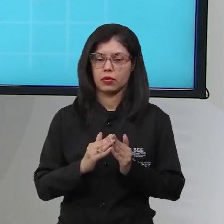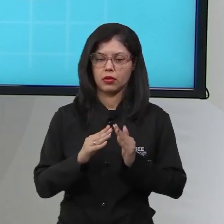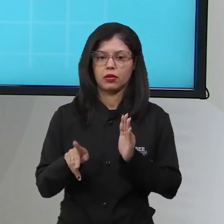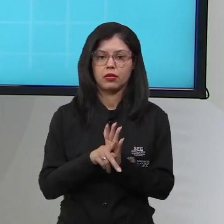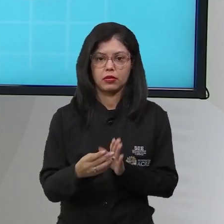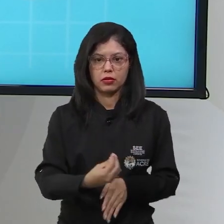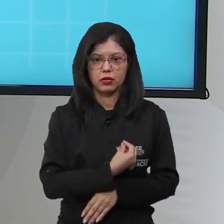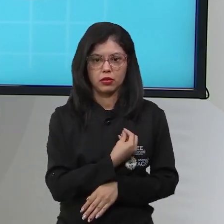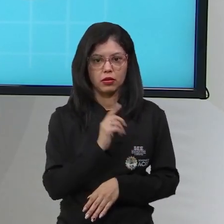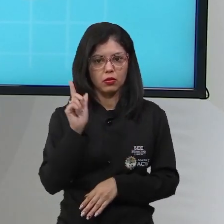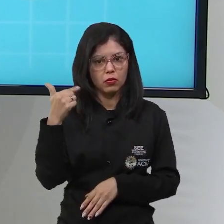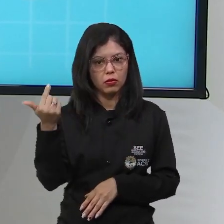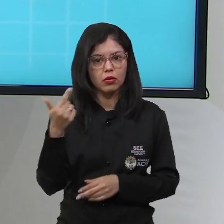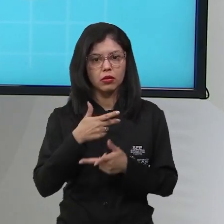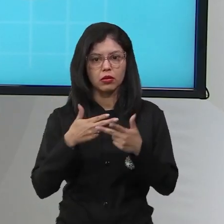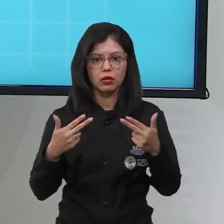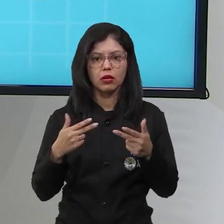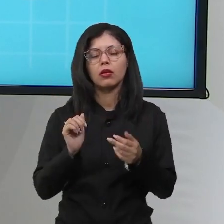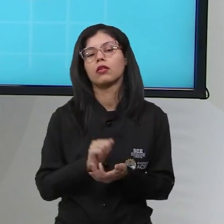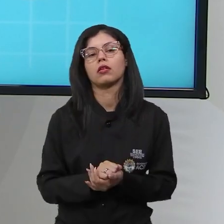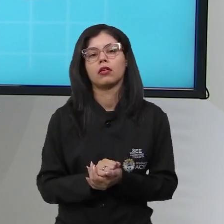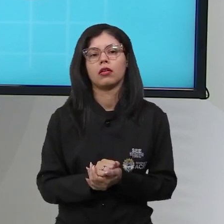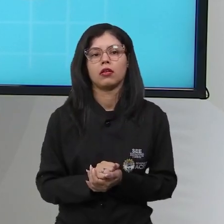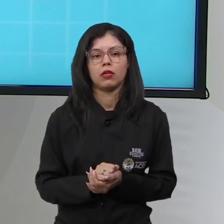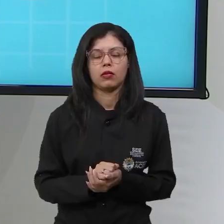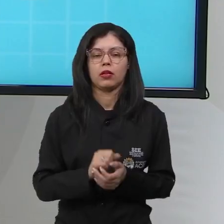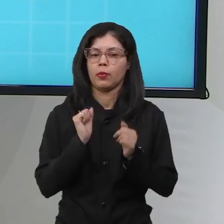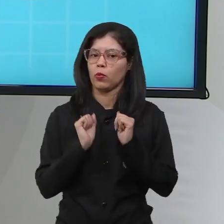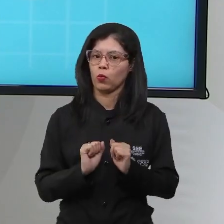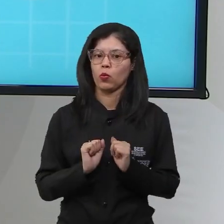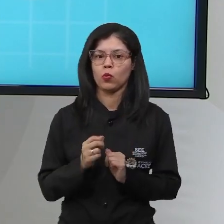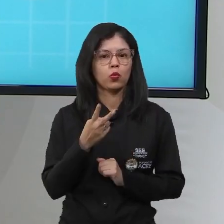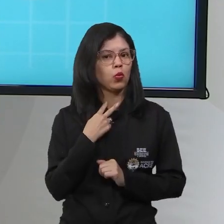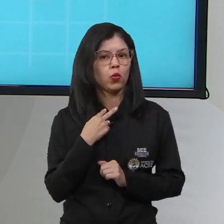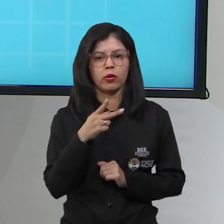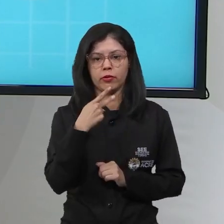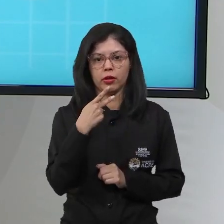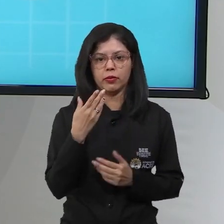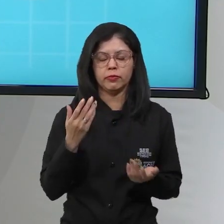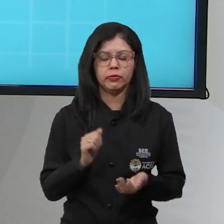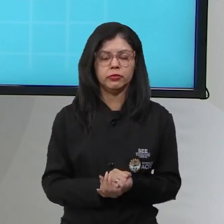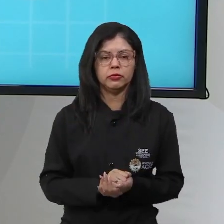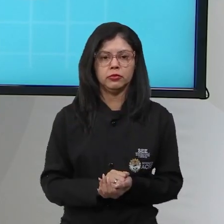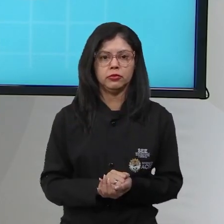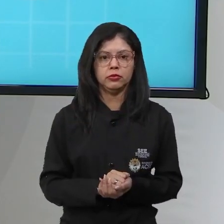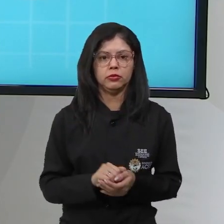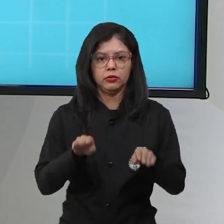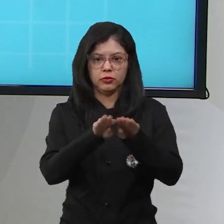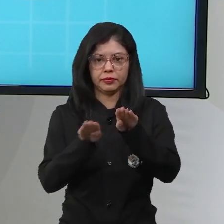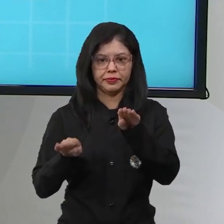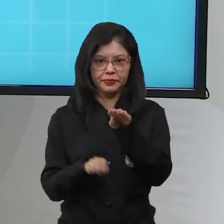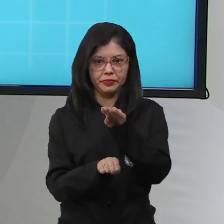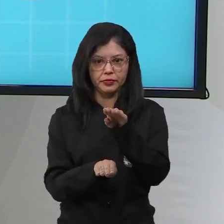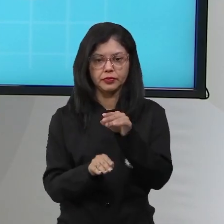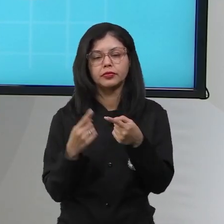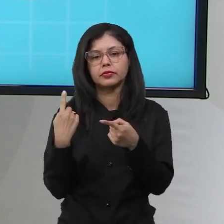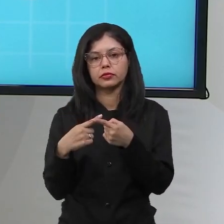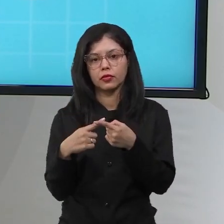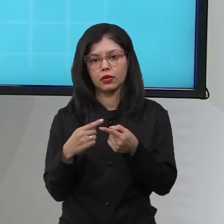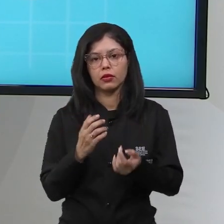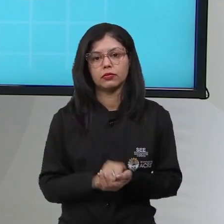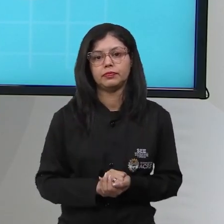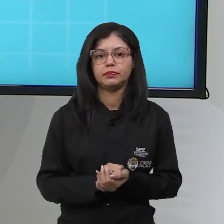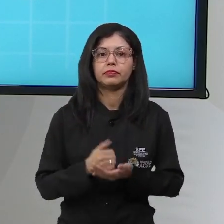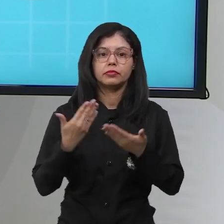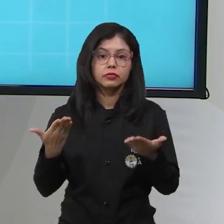reside. E uma outra questão que também não pode deixar de ser mencionada, são as desigualdades, porque quer queira,